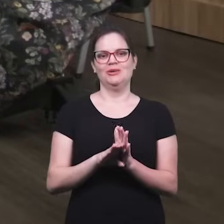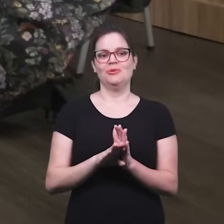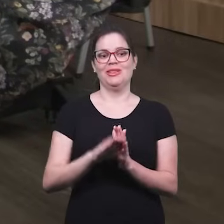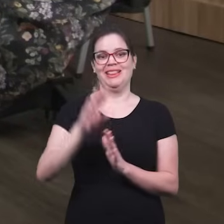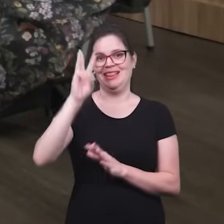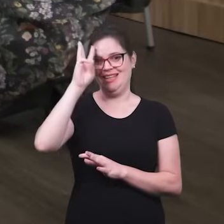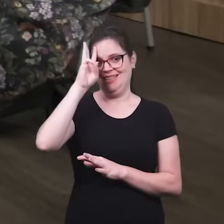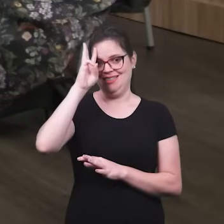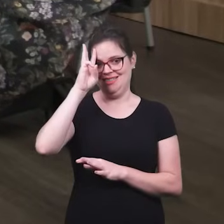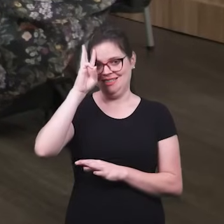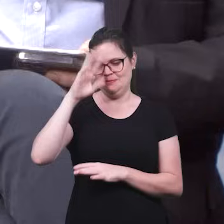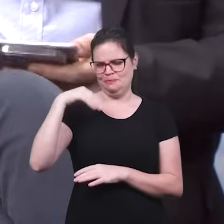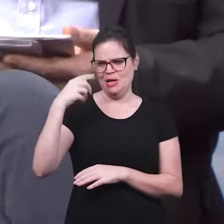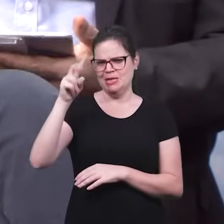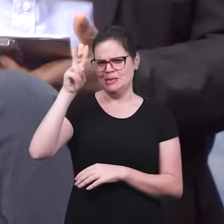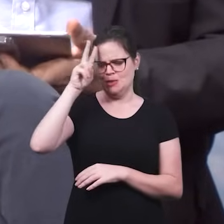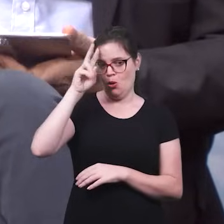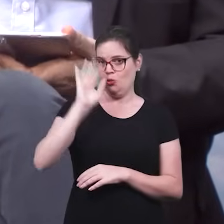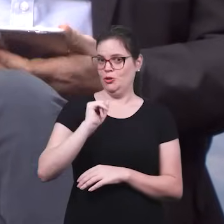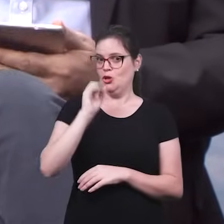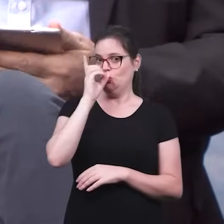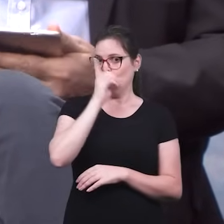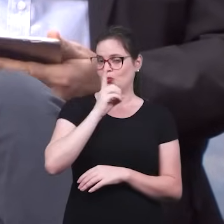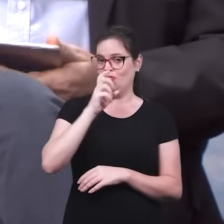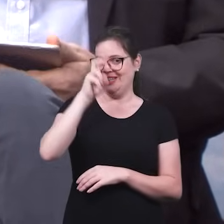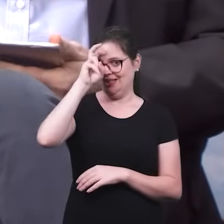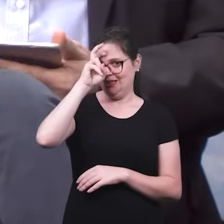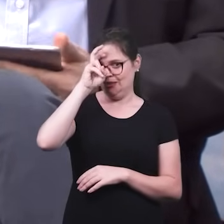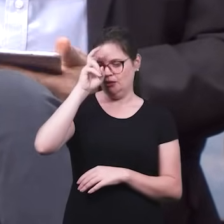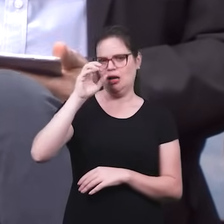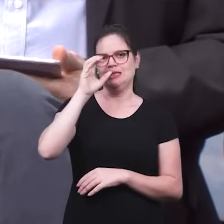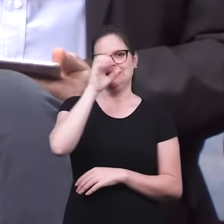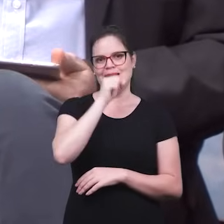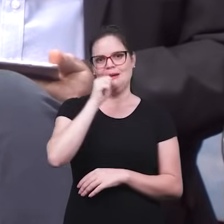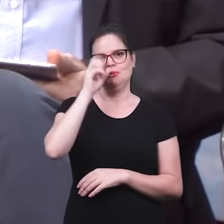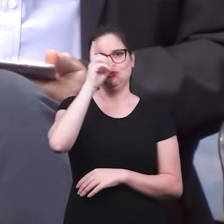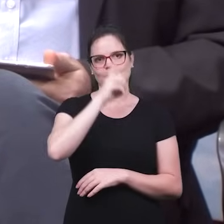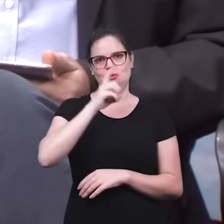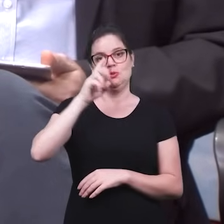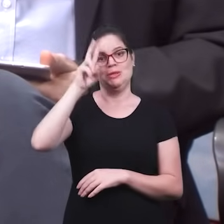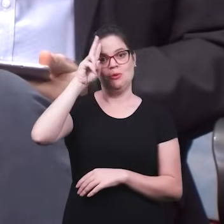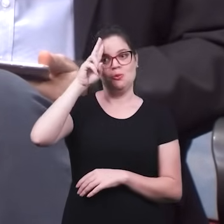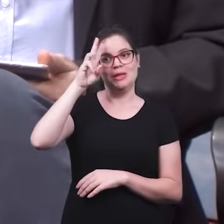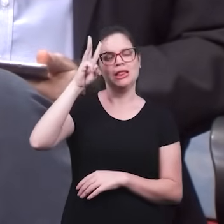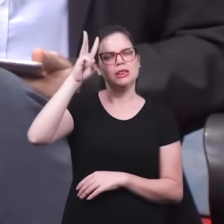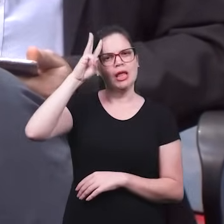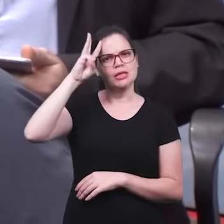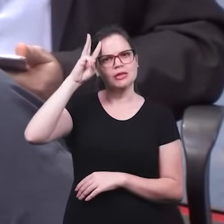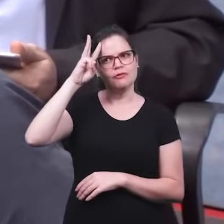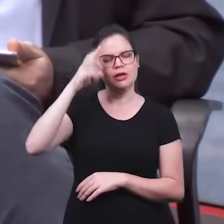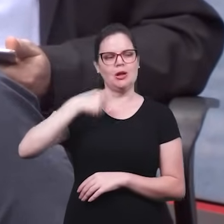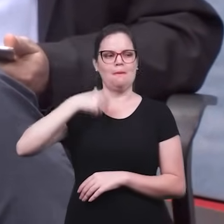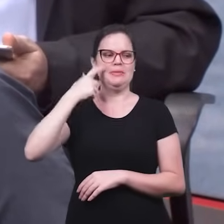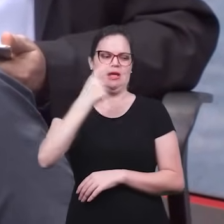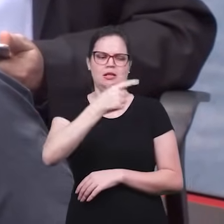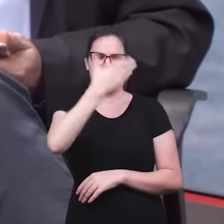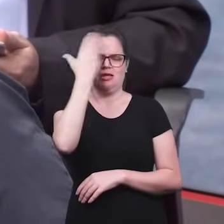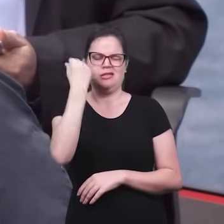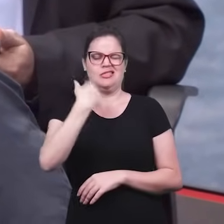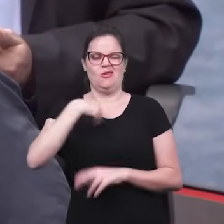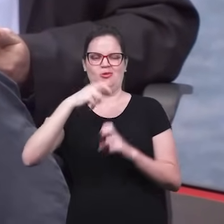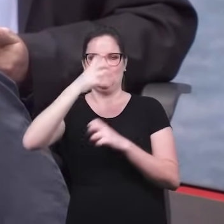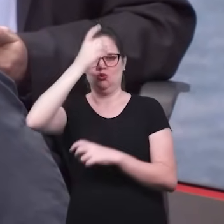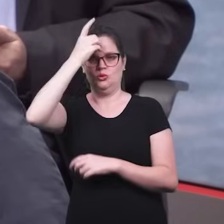esquecer desse negócio. Aí, quando estava para terminar o culto, pastor Nandinho, quero perguntar aqui,